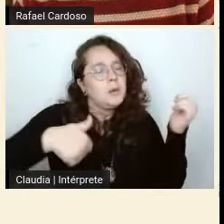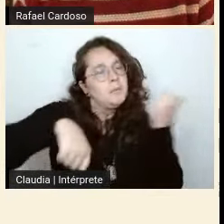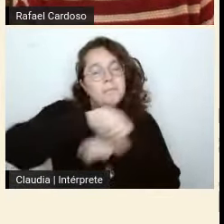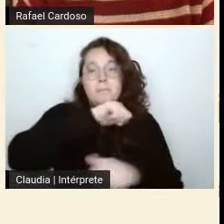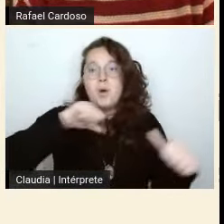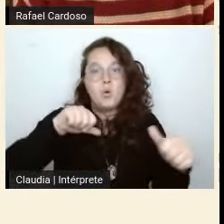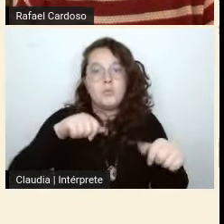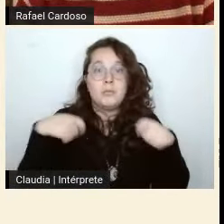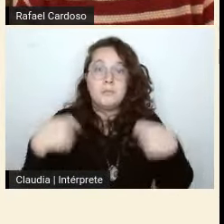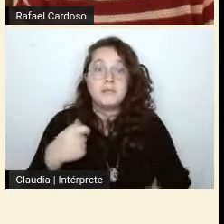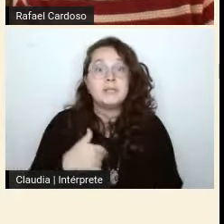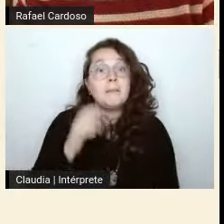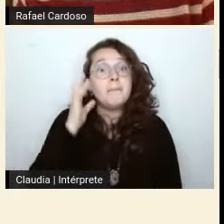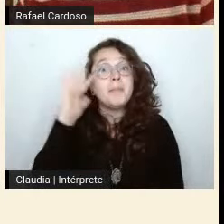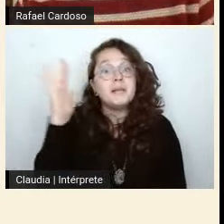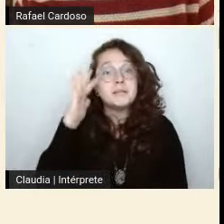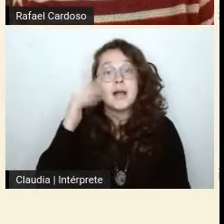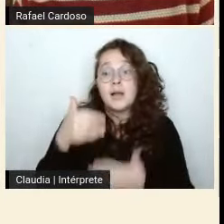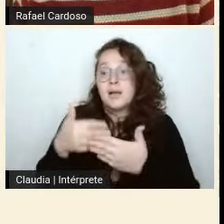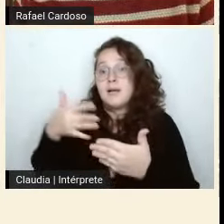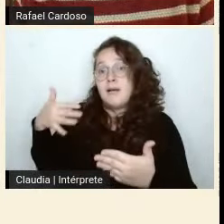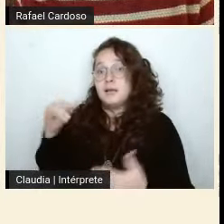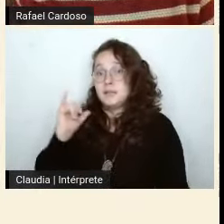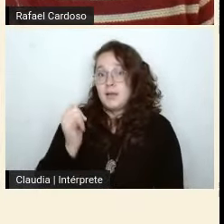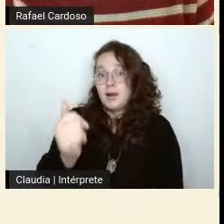relatos que vieram antes.